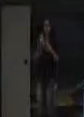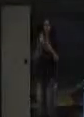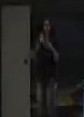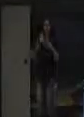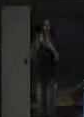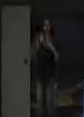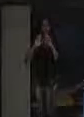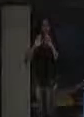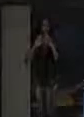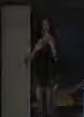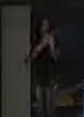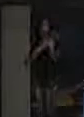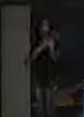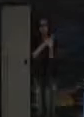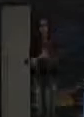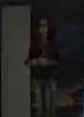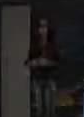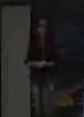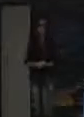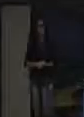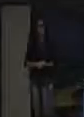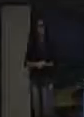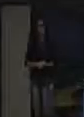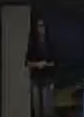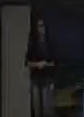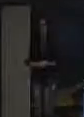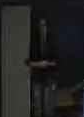Encaminhar para a competência.